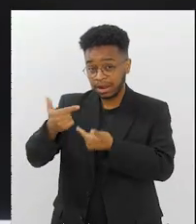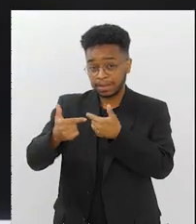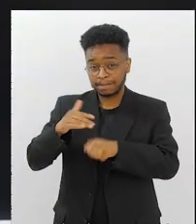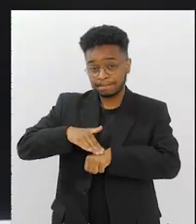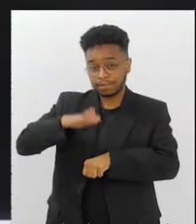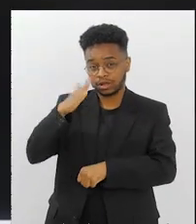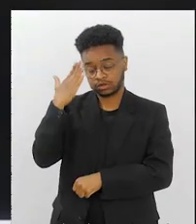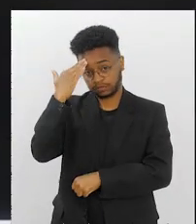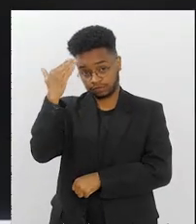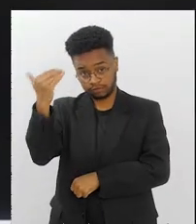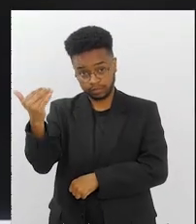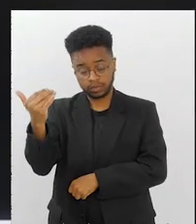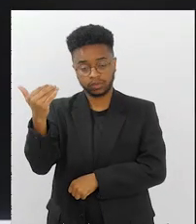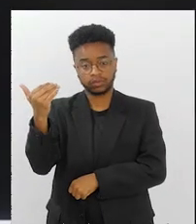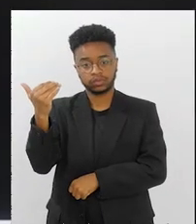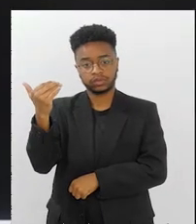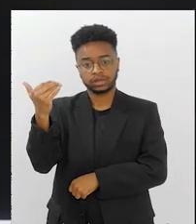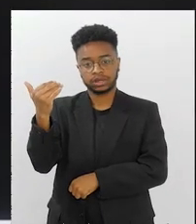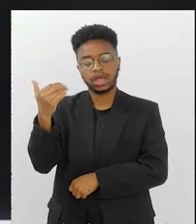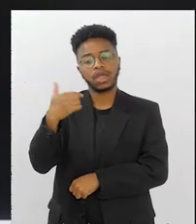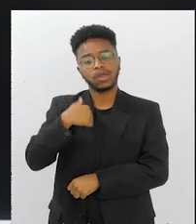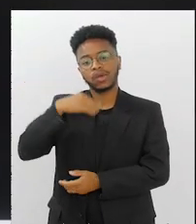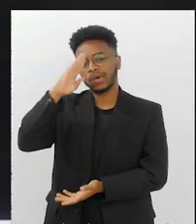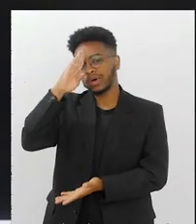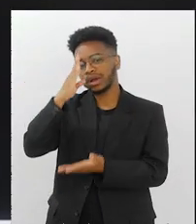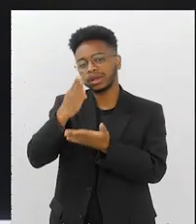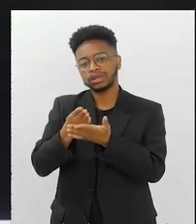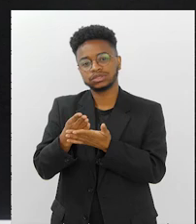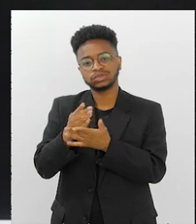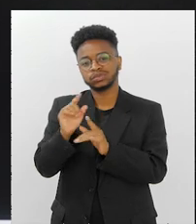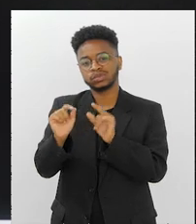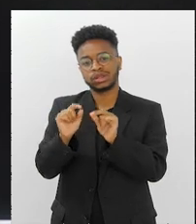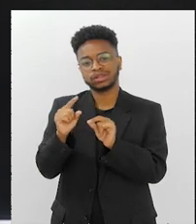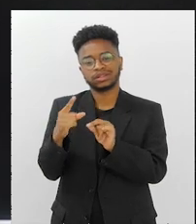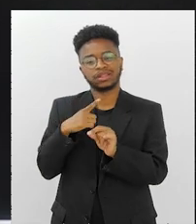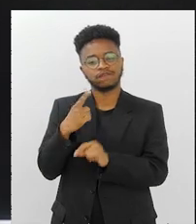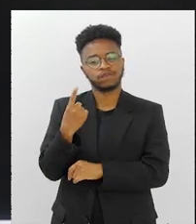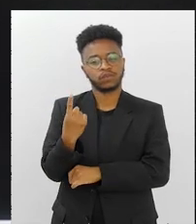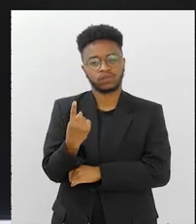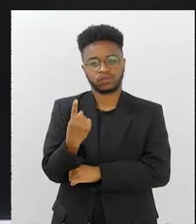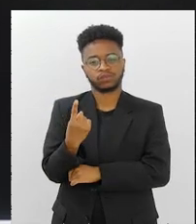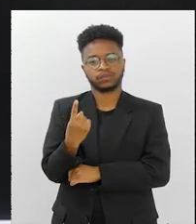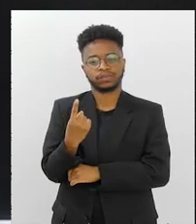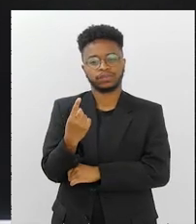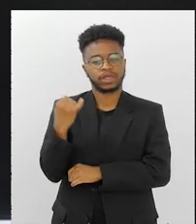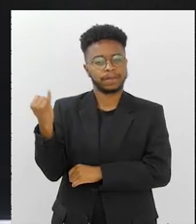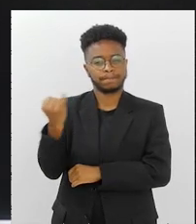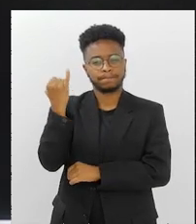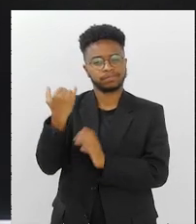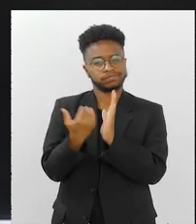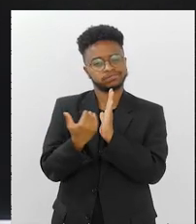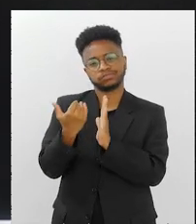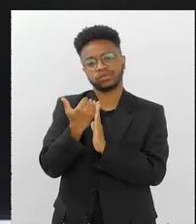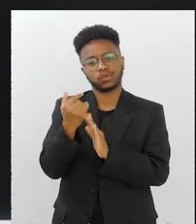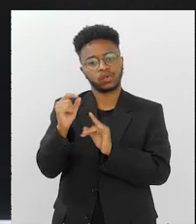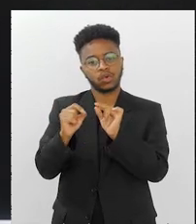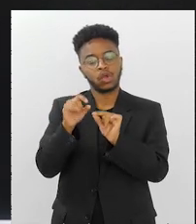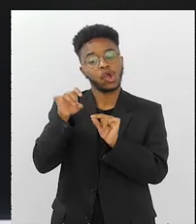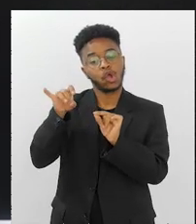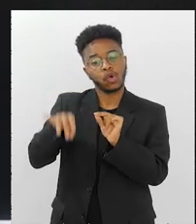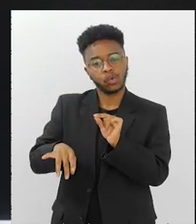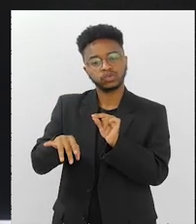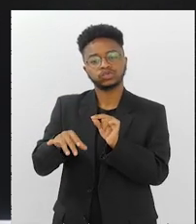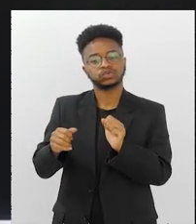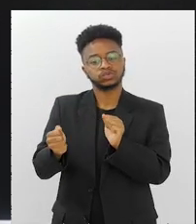marcantes eh eu acredito que um que deixou uma relevância muito grande foi o seu